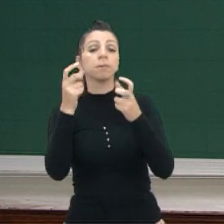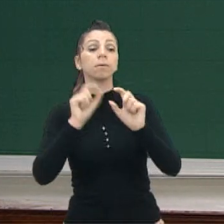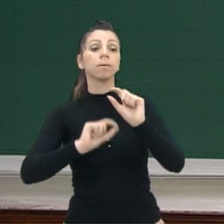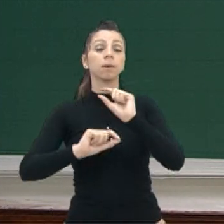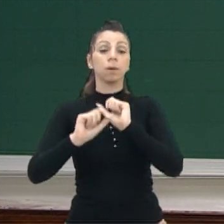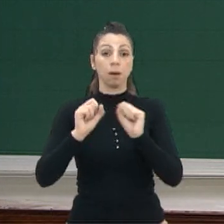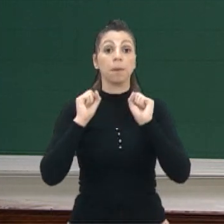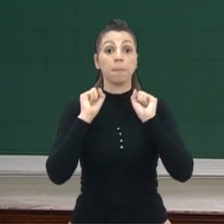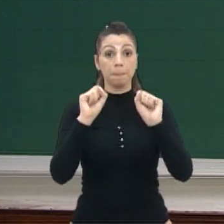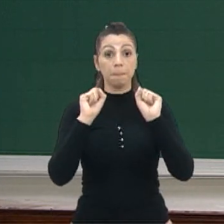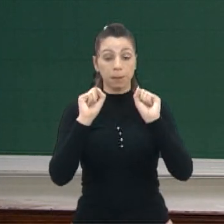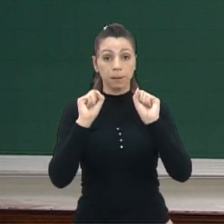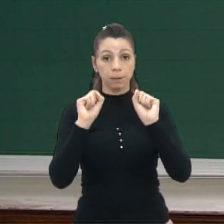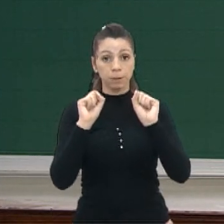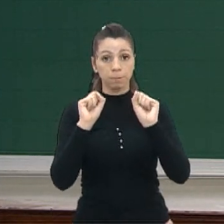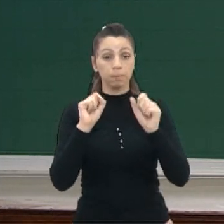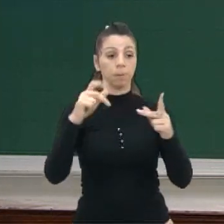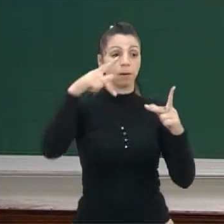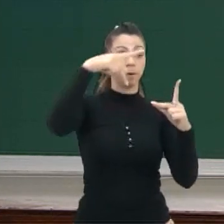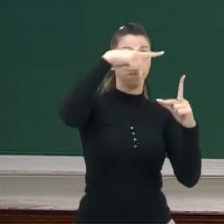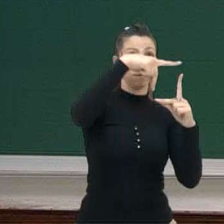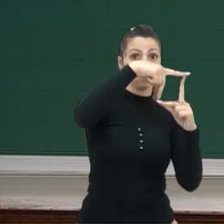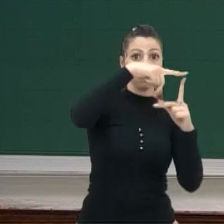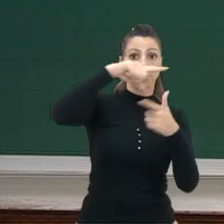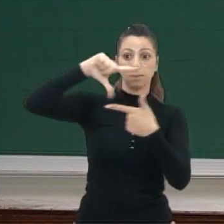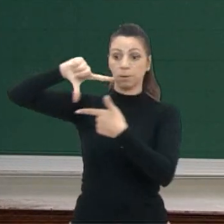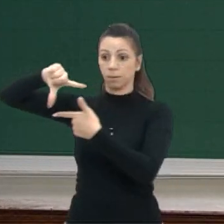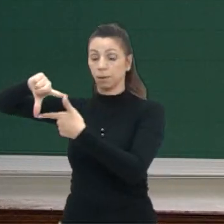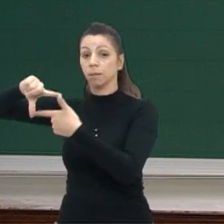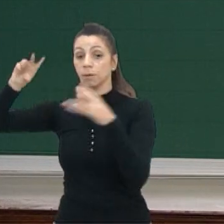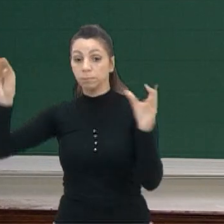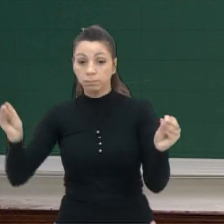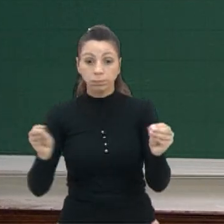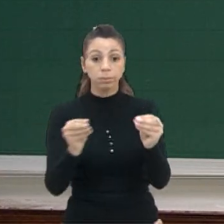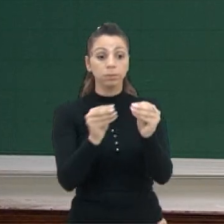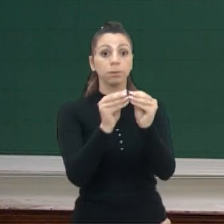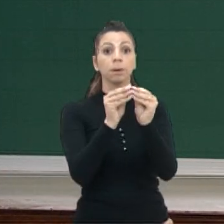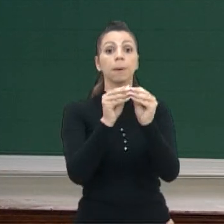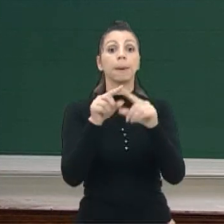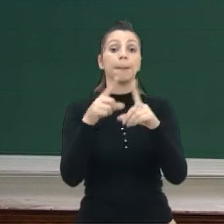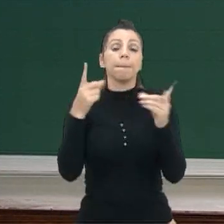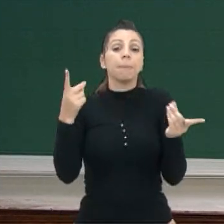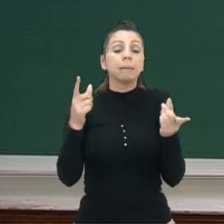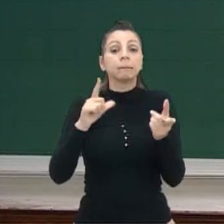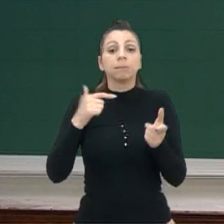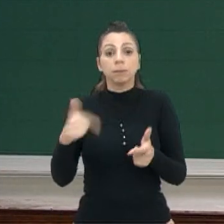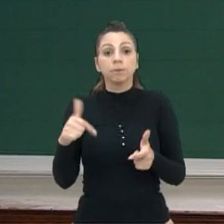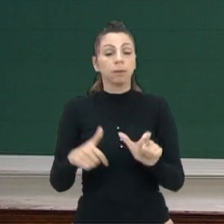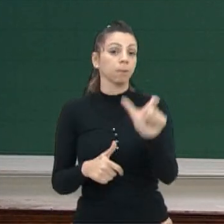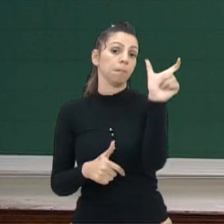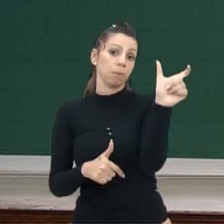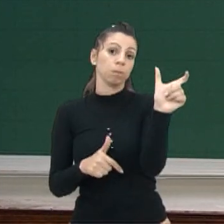é possível juntar as figuras. Mas eu não tenho um monômio que represente a nova situação.